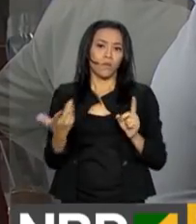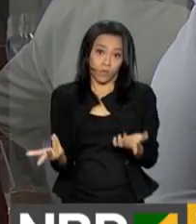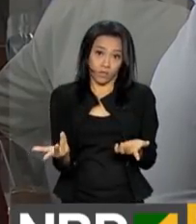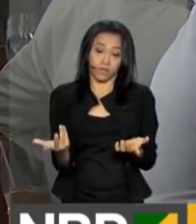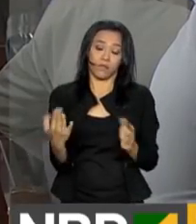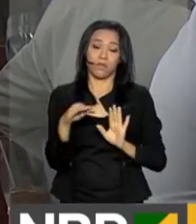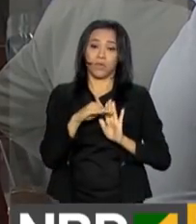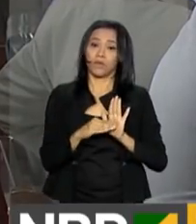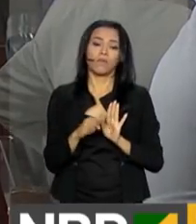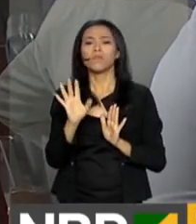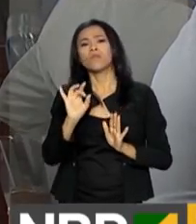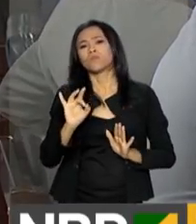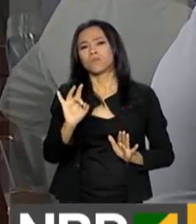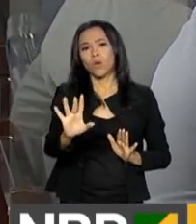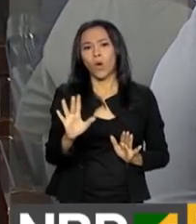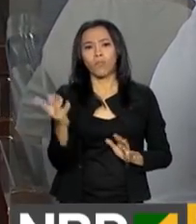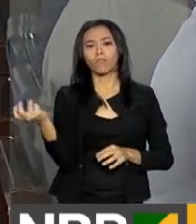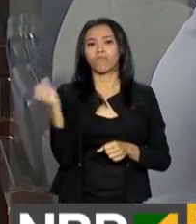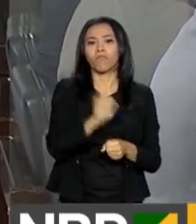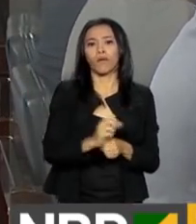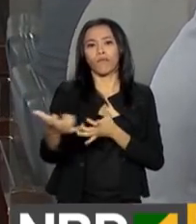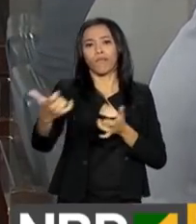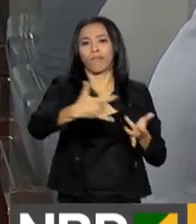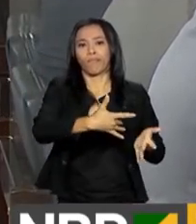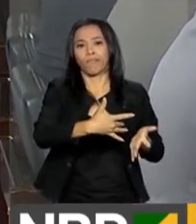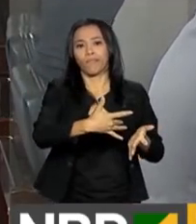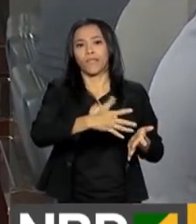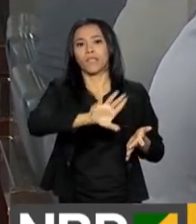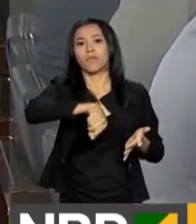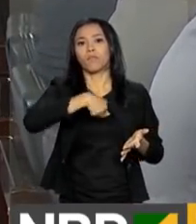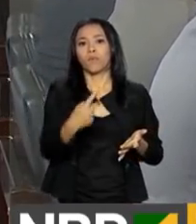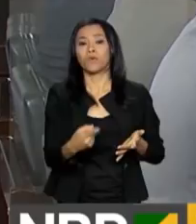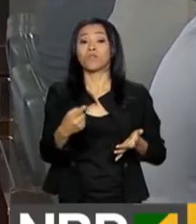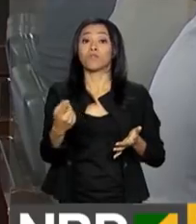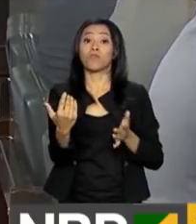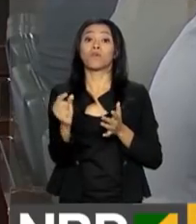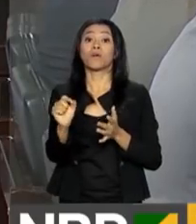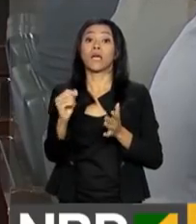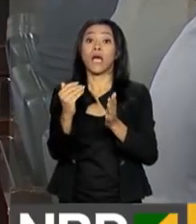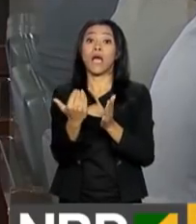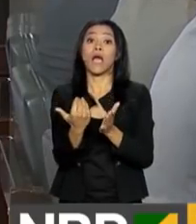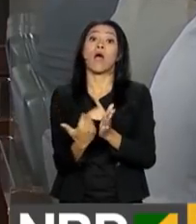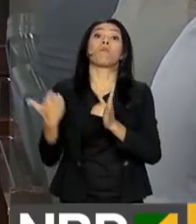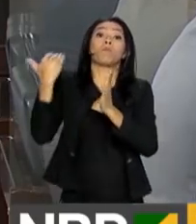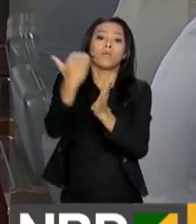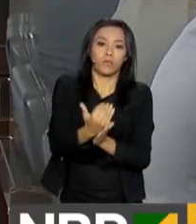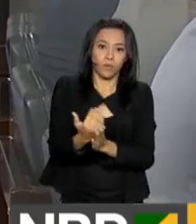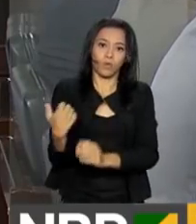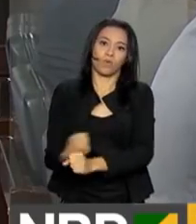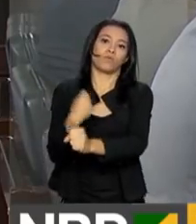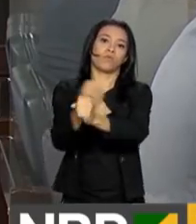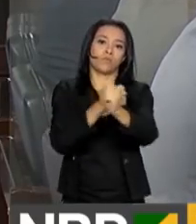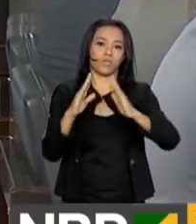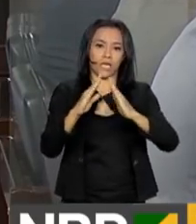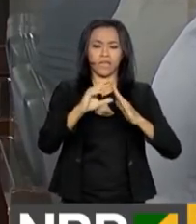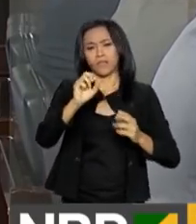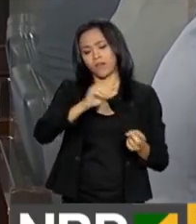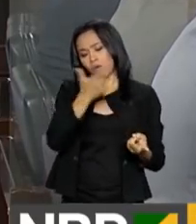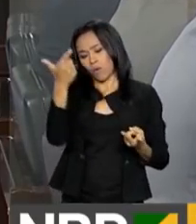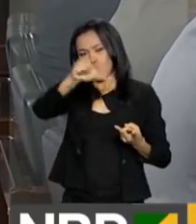não só não ficou paralisado como foi substancialmente ampliado se eu quiser falar da